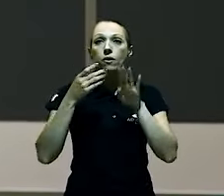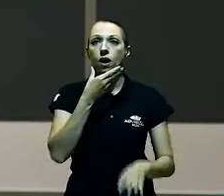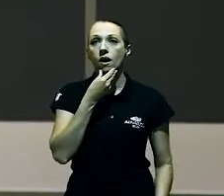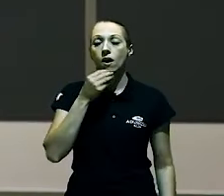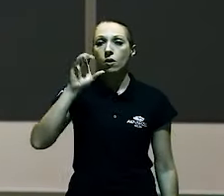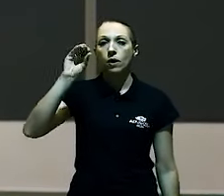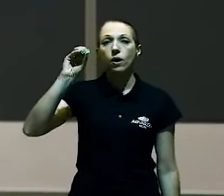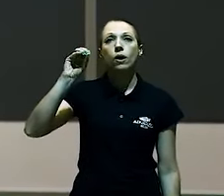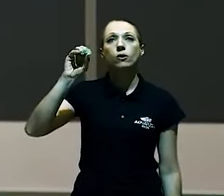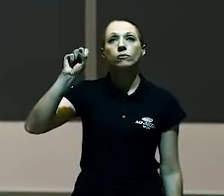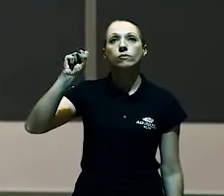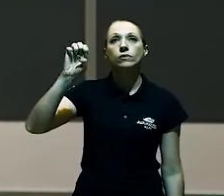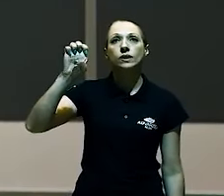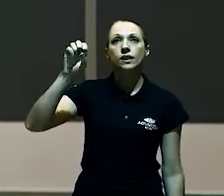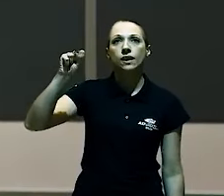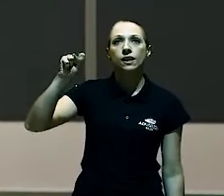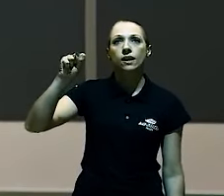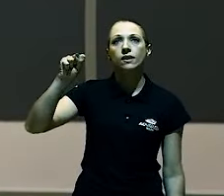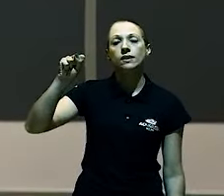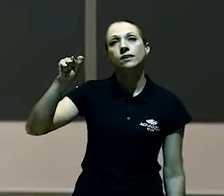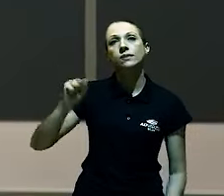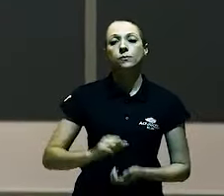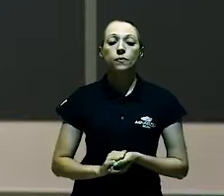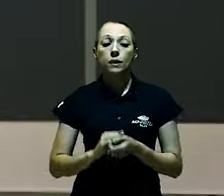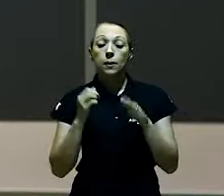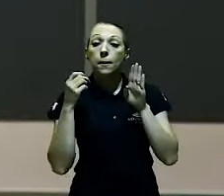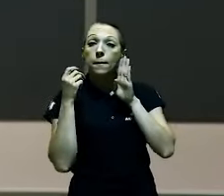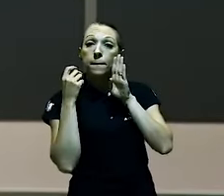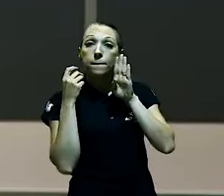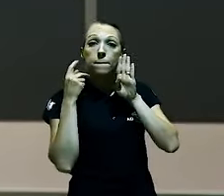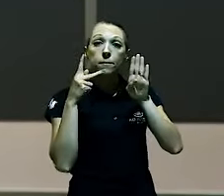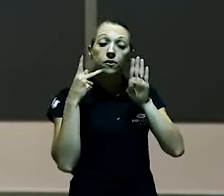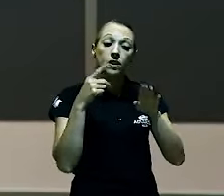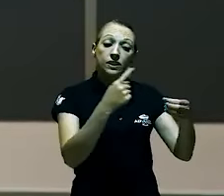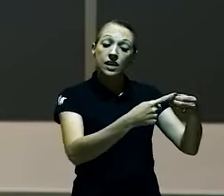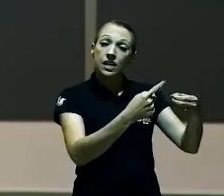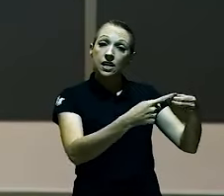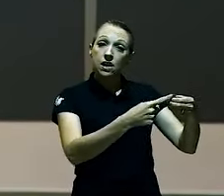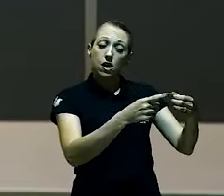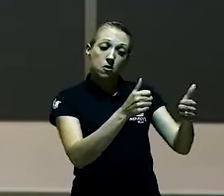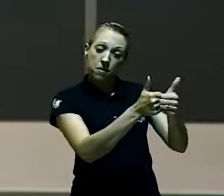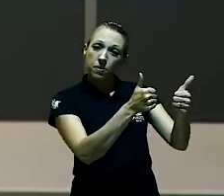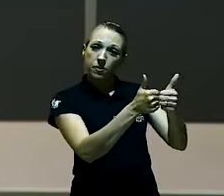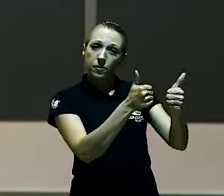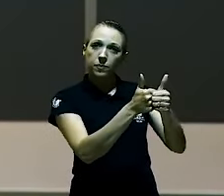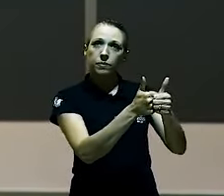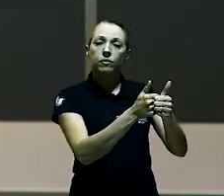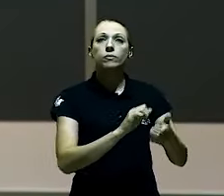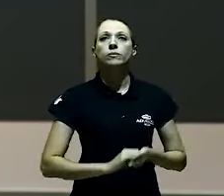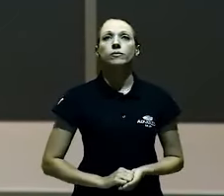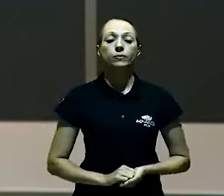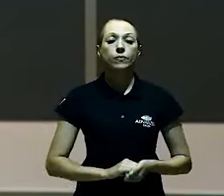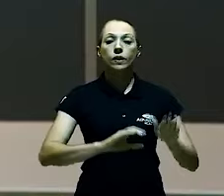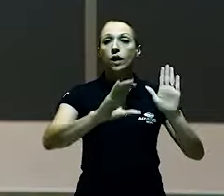em Gate-Efé, embora tivesse profetizado em Samaria. Gate-Efé um pouco mais ao norte, Oséias estava mais na região de Samaria. No